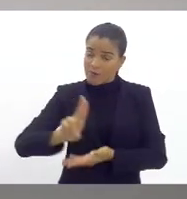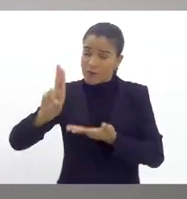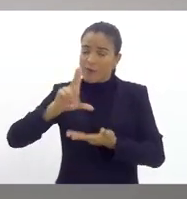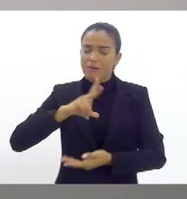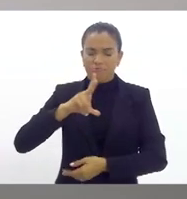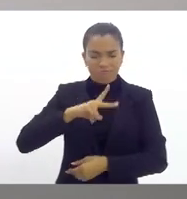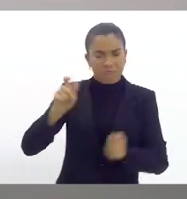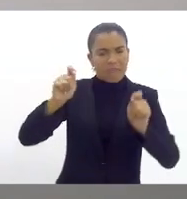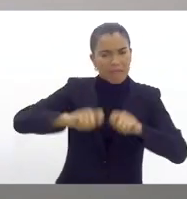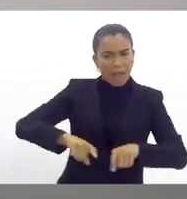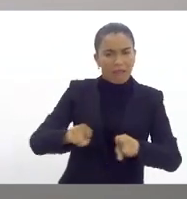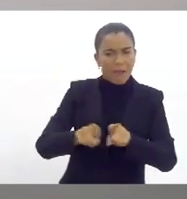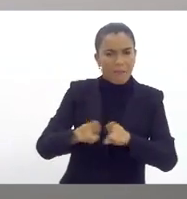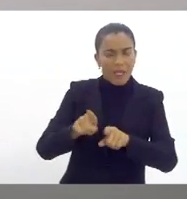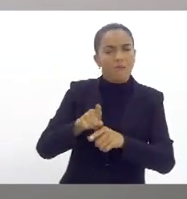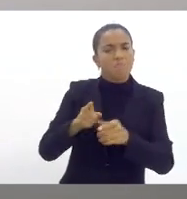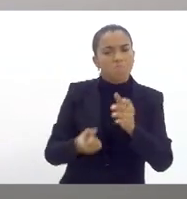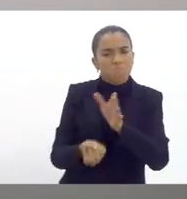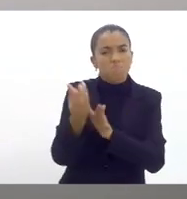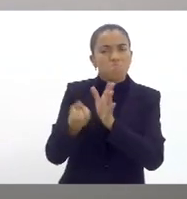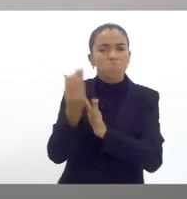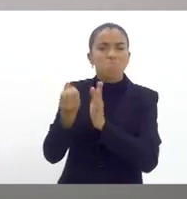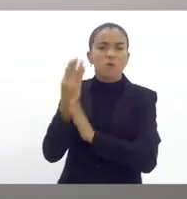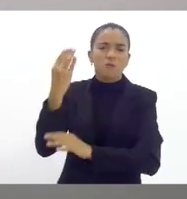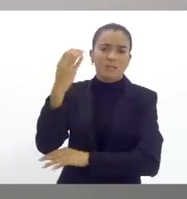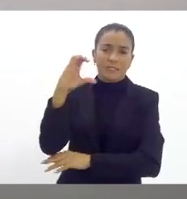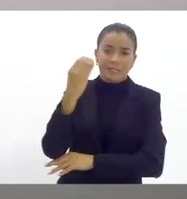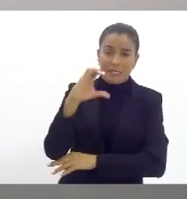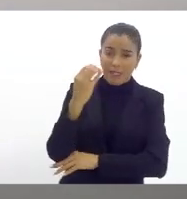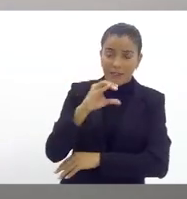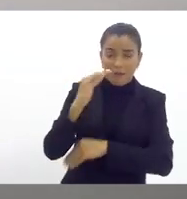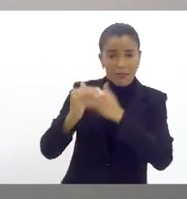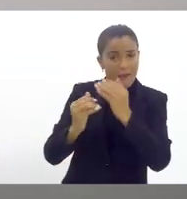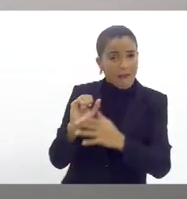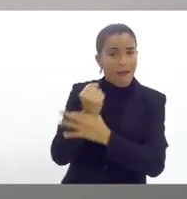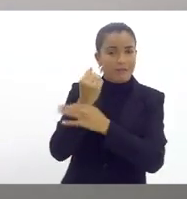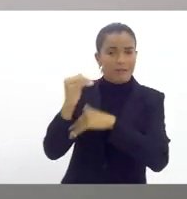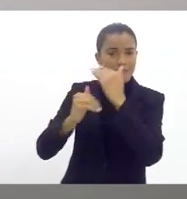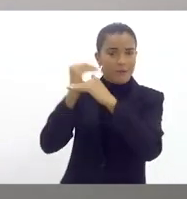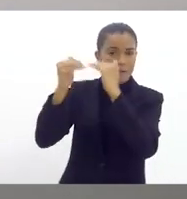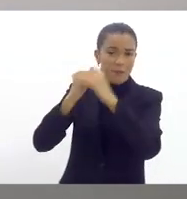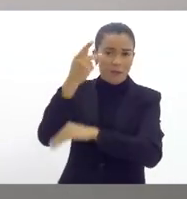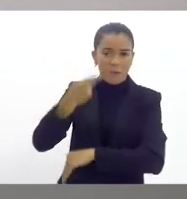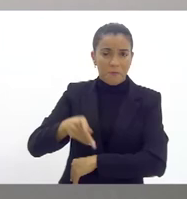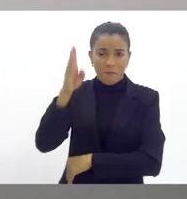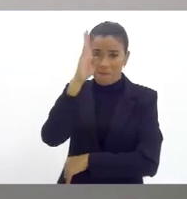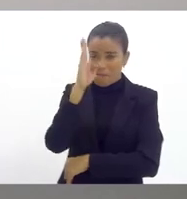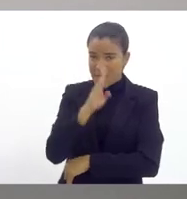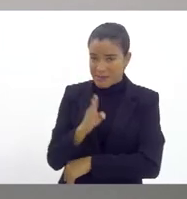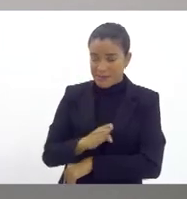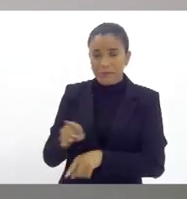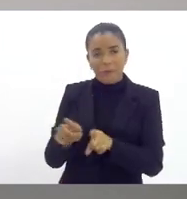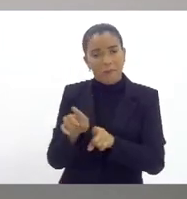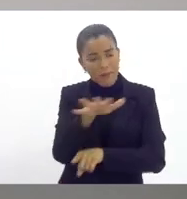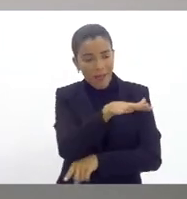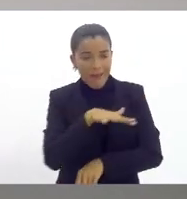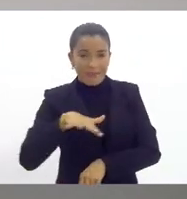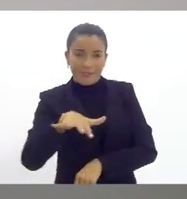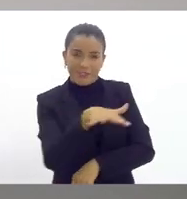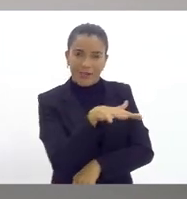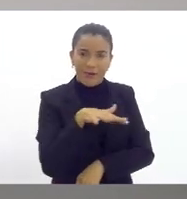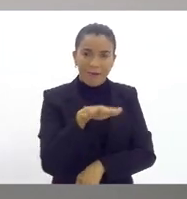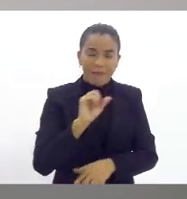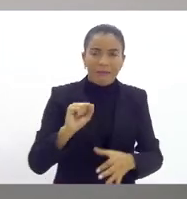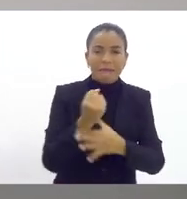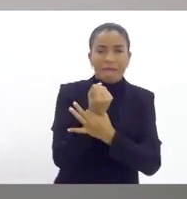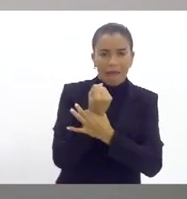também podem devem produzir ciência para garantir o desenvolvimento do nosso país do nosso Estado da nossa região para que a gente